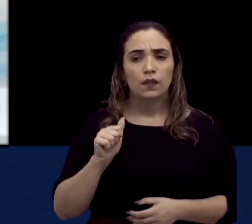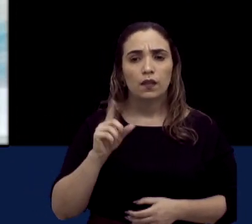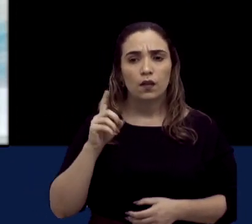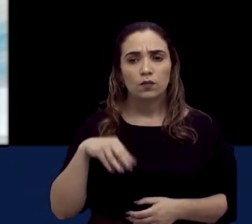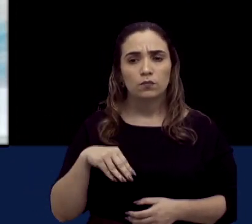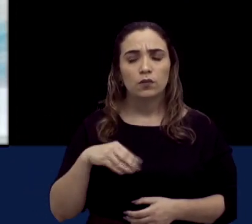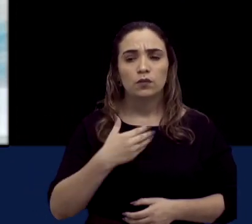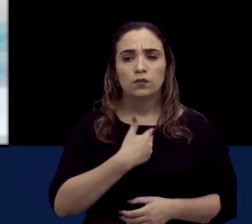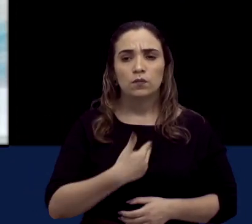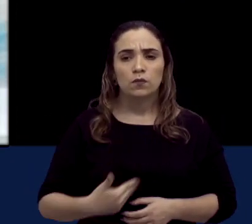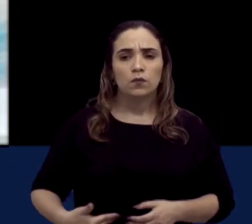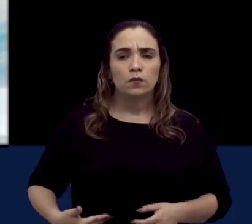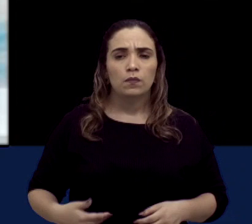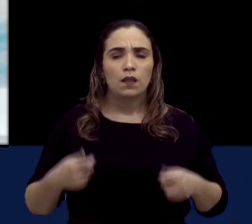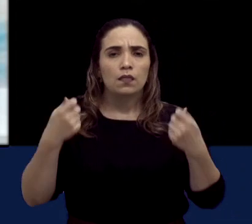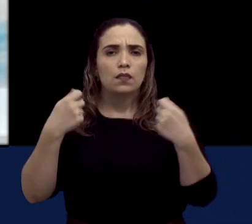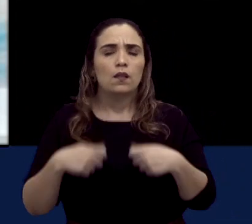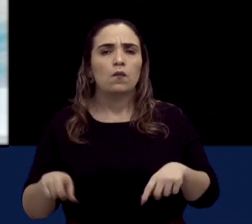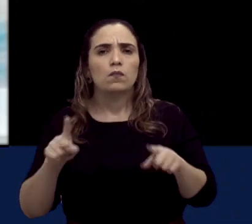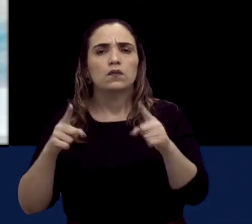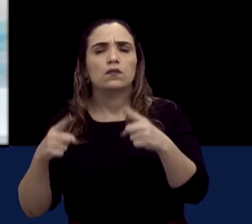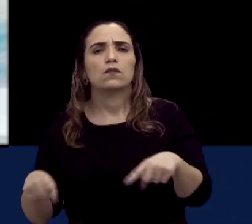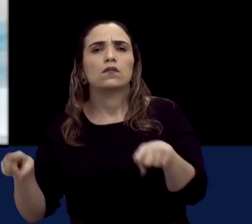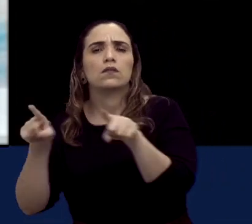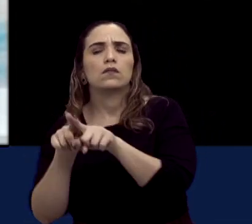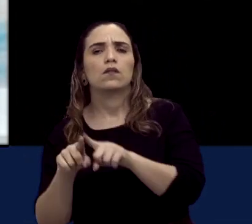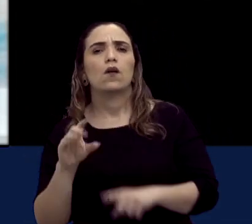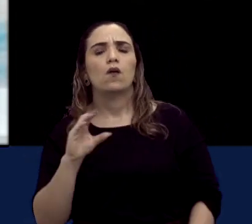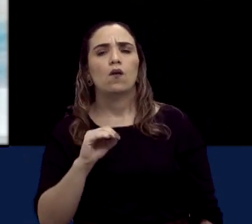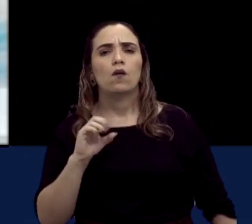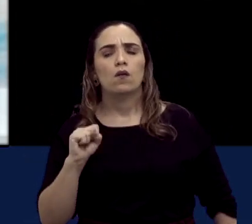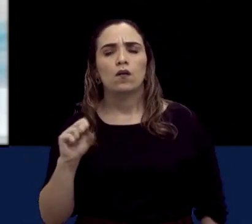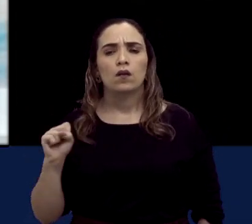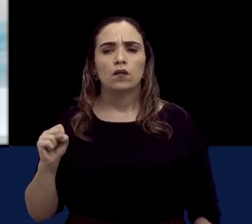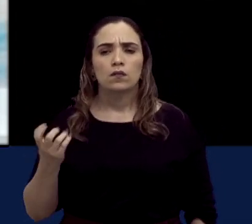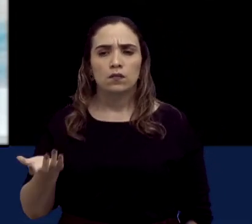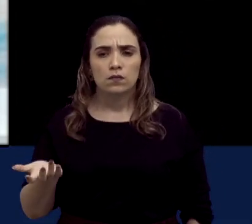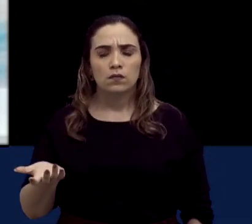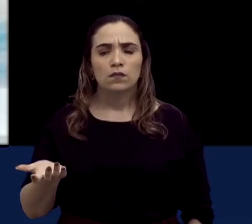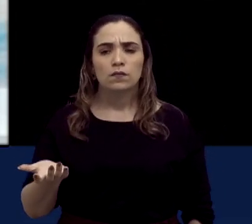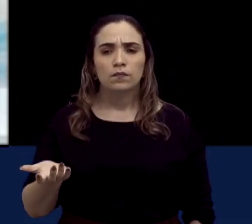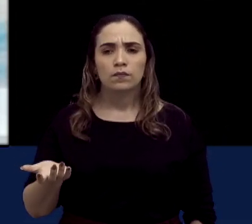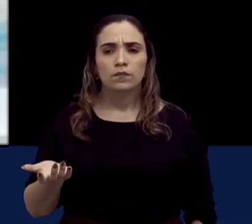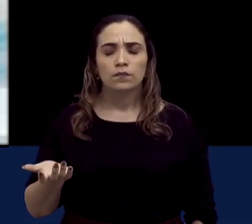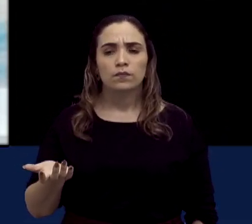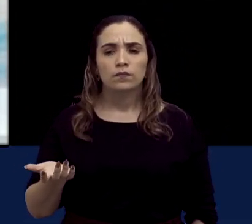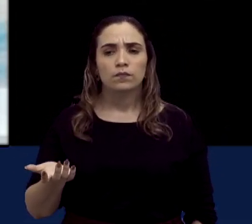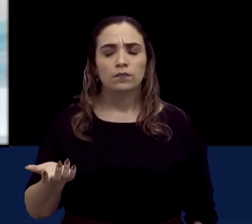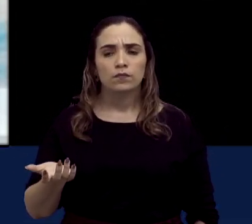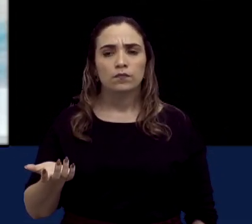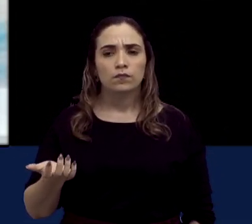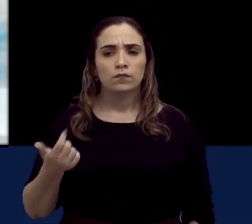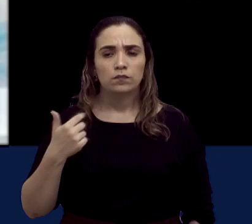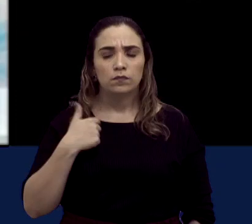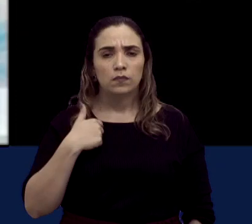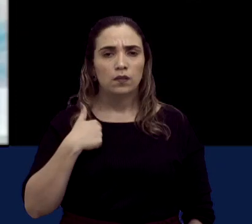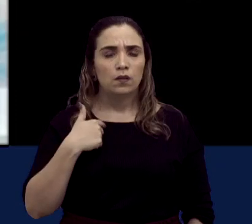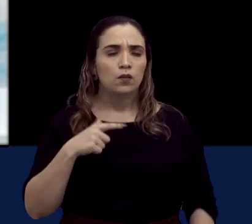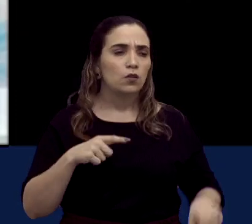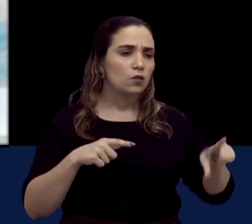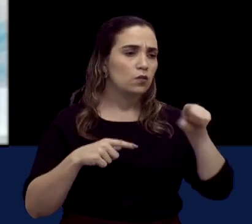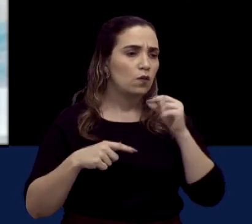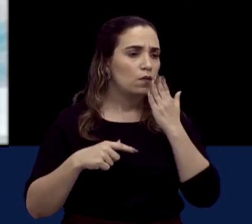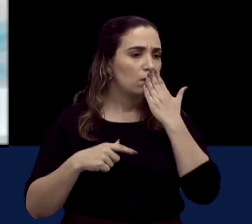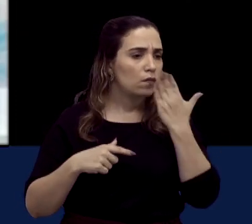sem precisar fazer um contrato de gestão por OS, né? E aqui eu não estou a favor de nenhum dos